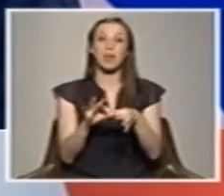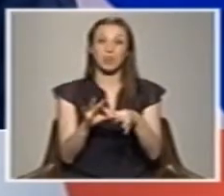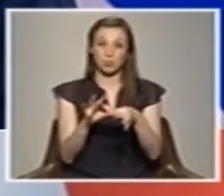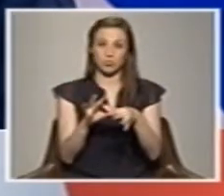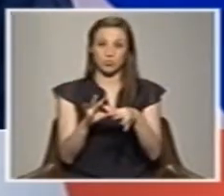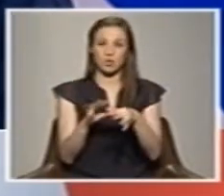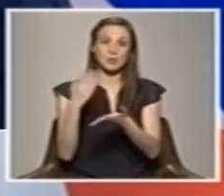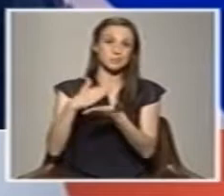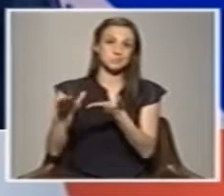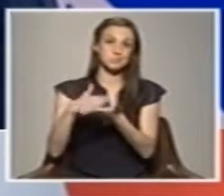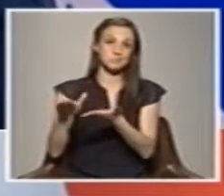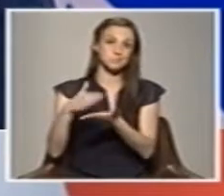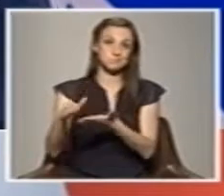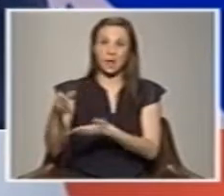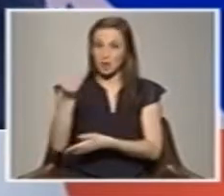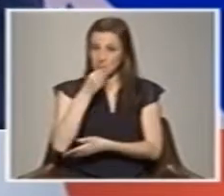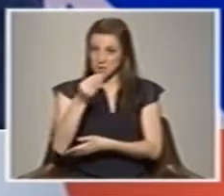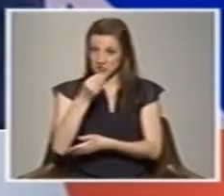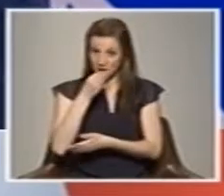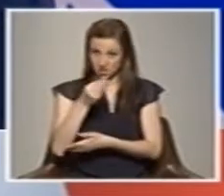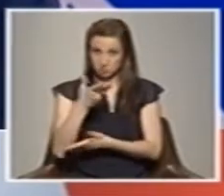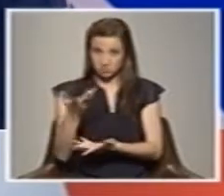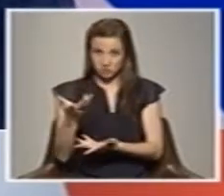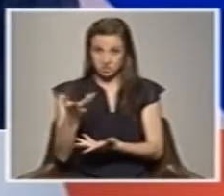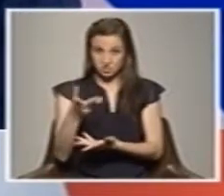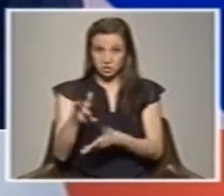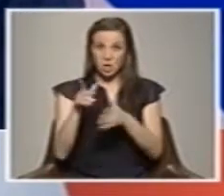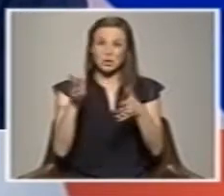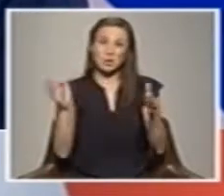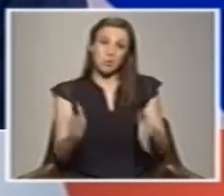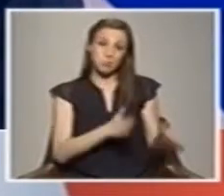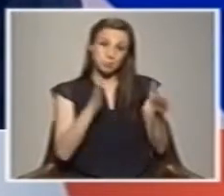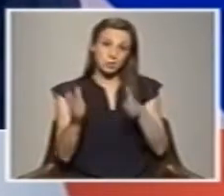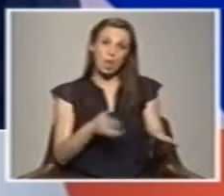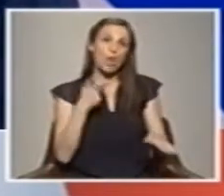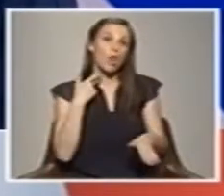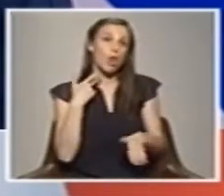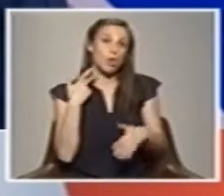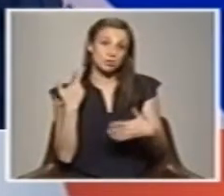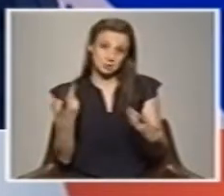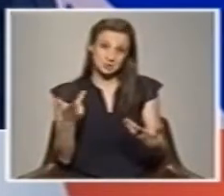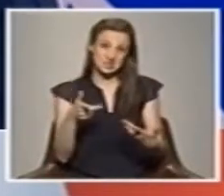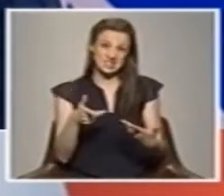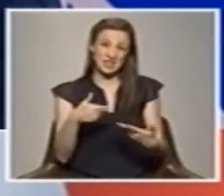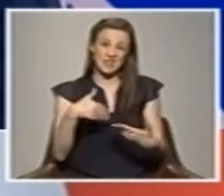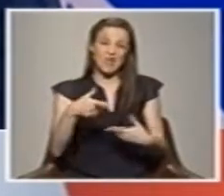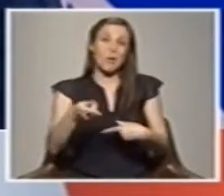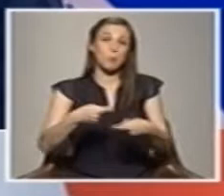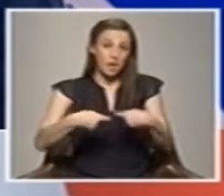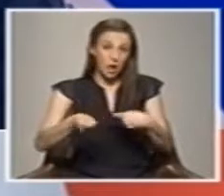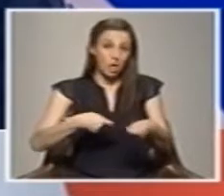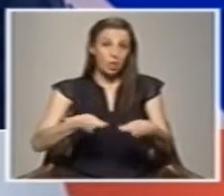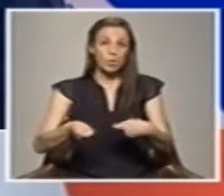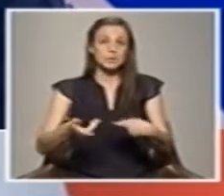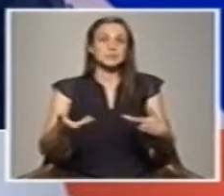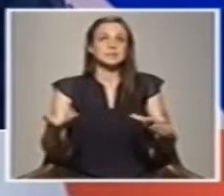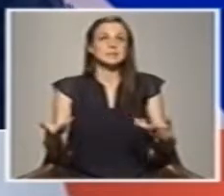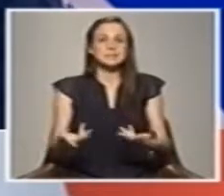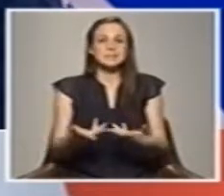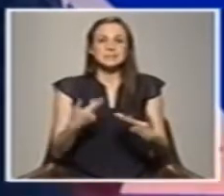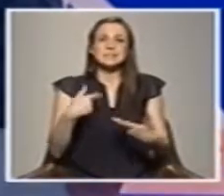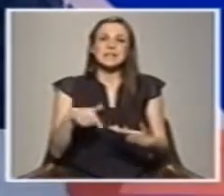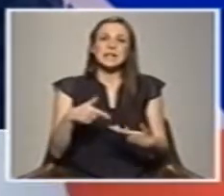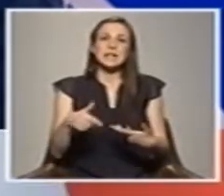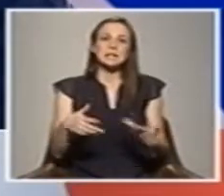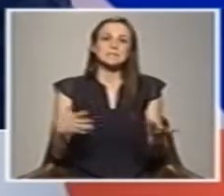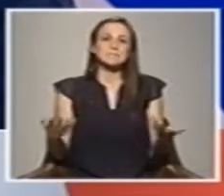ao desperdício alimentar e à incapacidade dos pequenos produtores em Portugal de chegarem ao mercado e que tem por